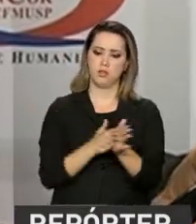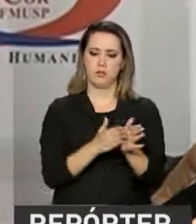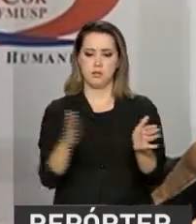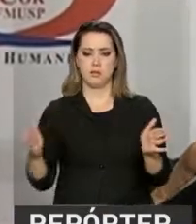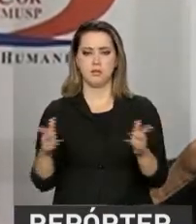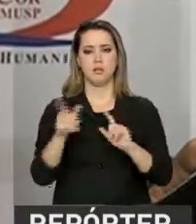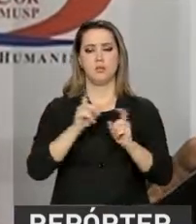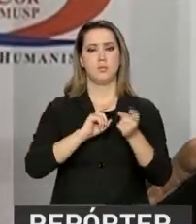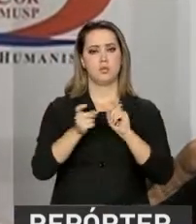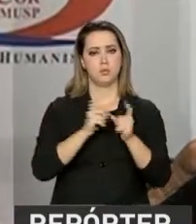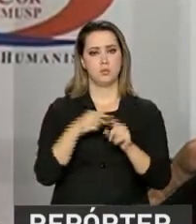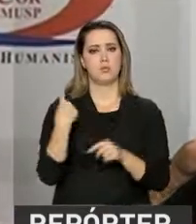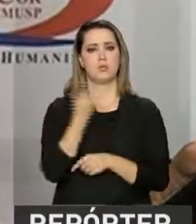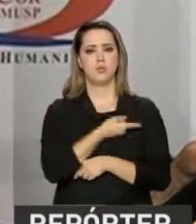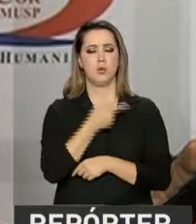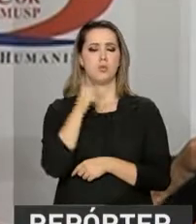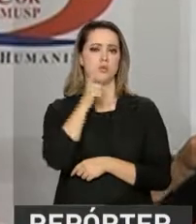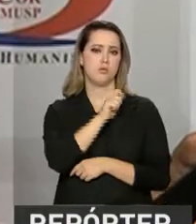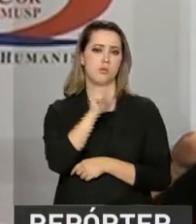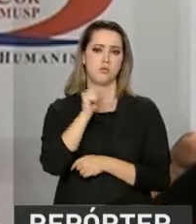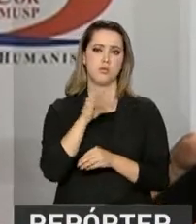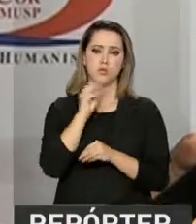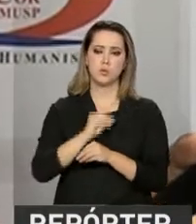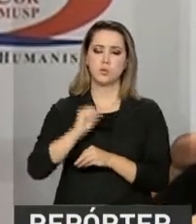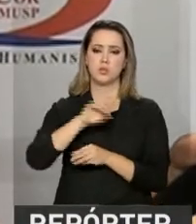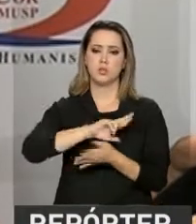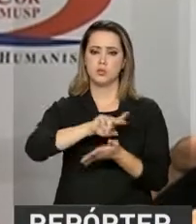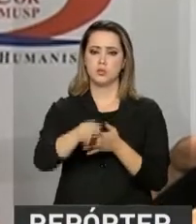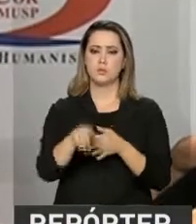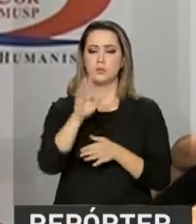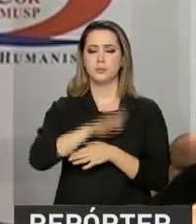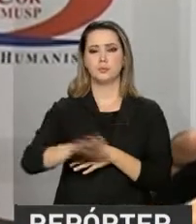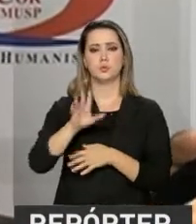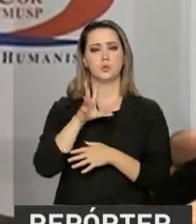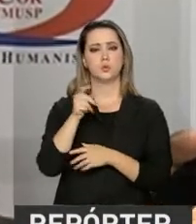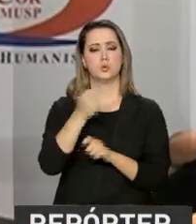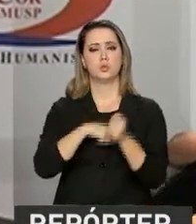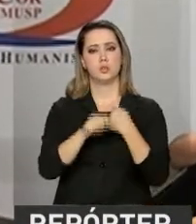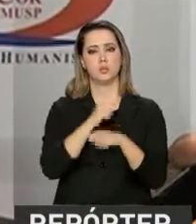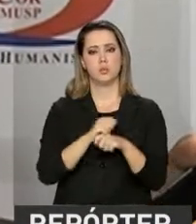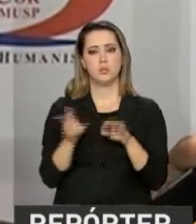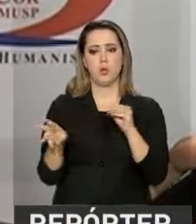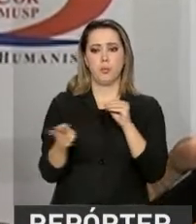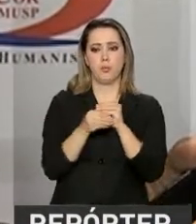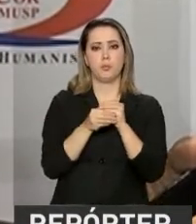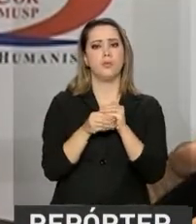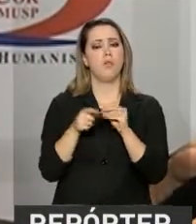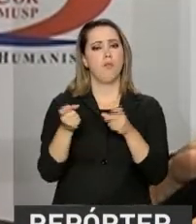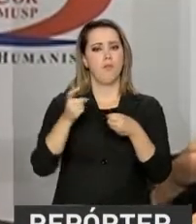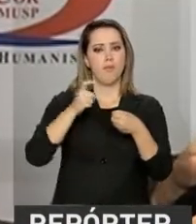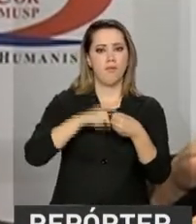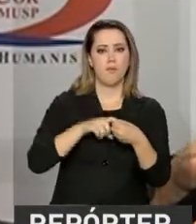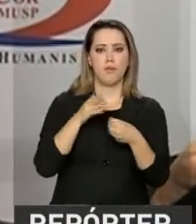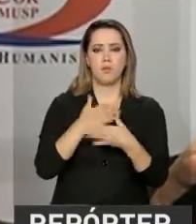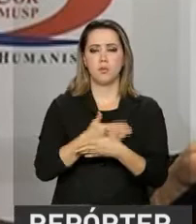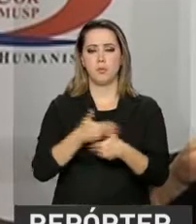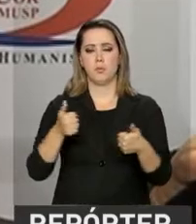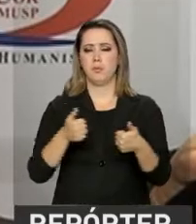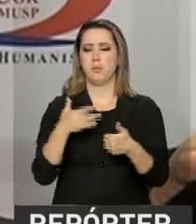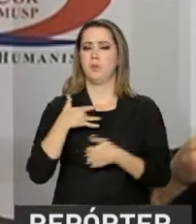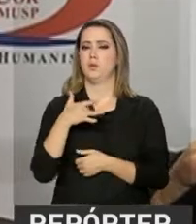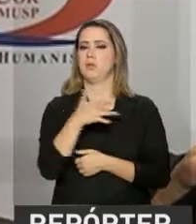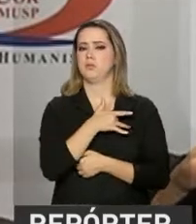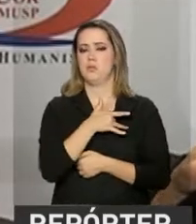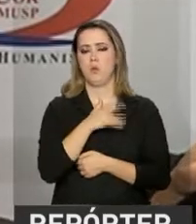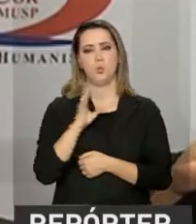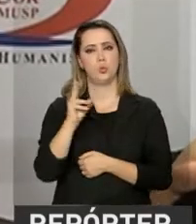e com isso estamos podendo atender a várias demandas porque toda essa economia é para ampliar o acesso ao financiamento do sus tudo